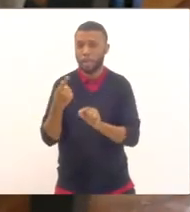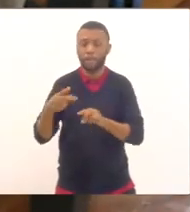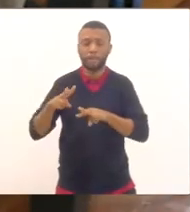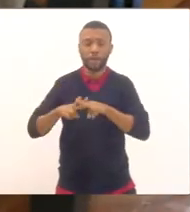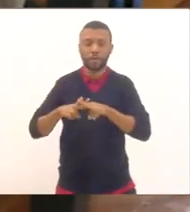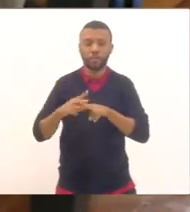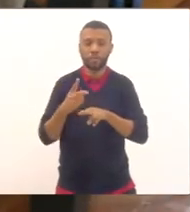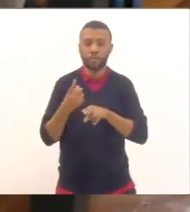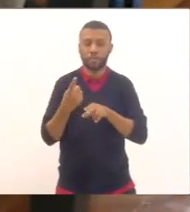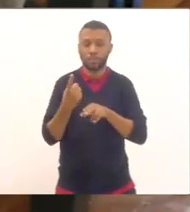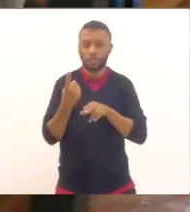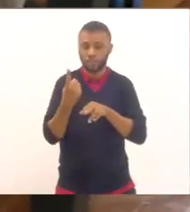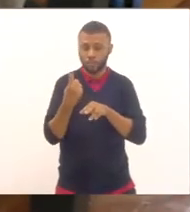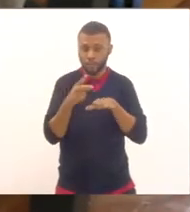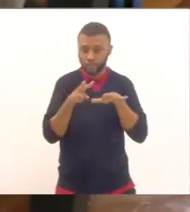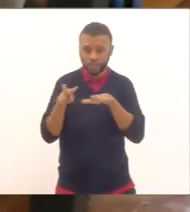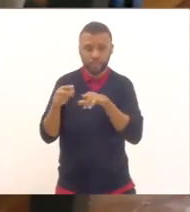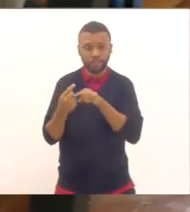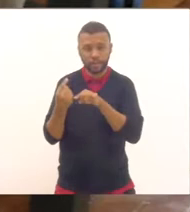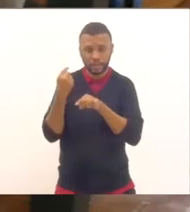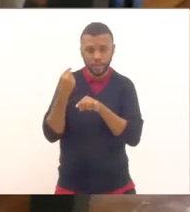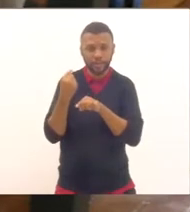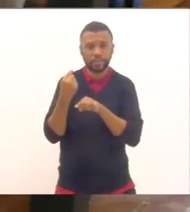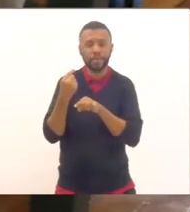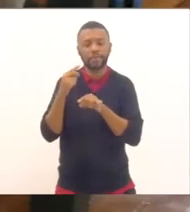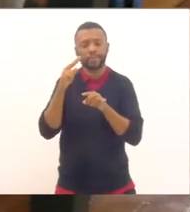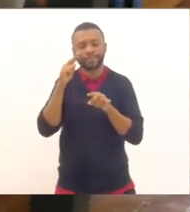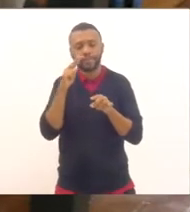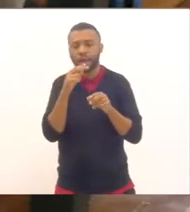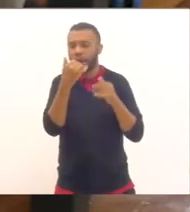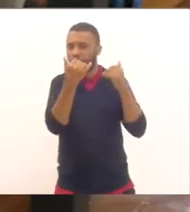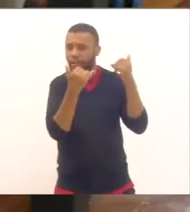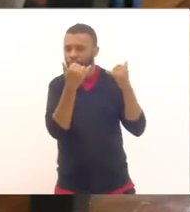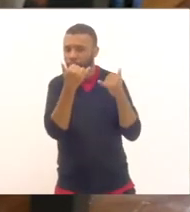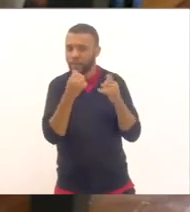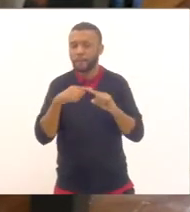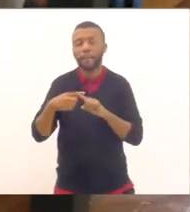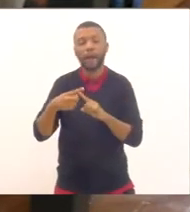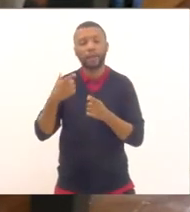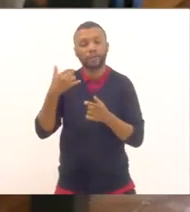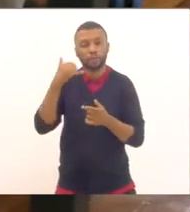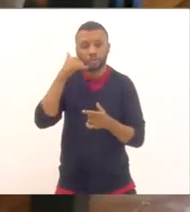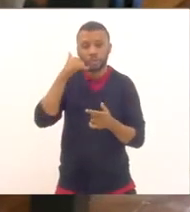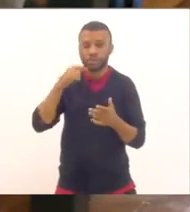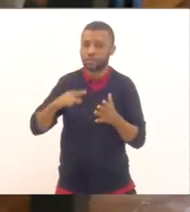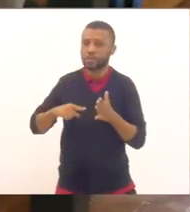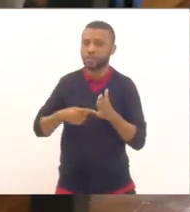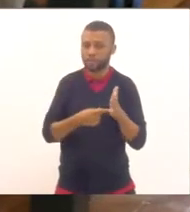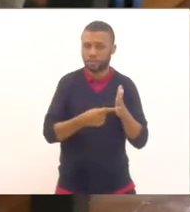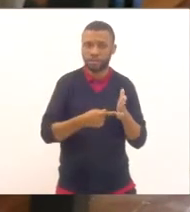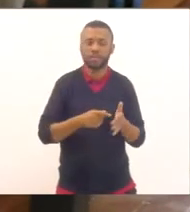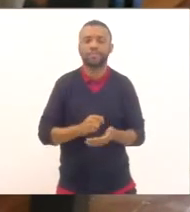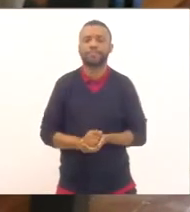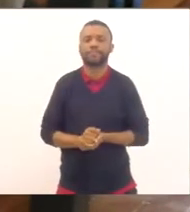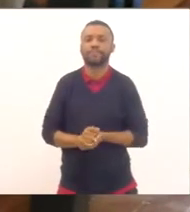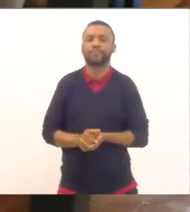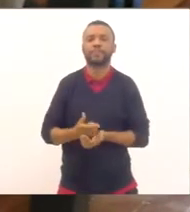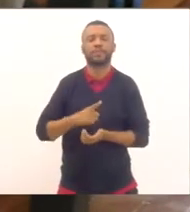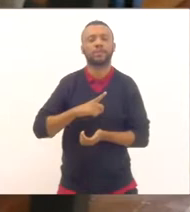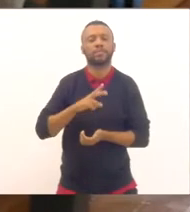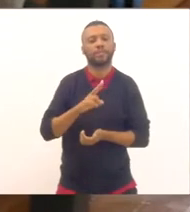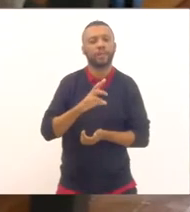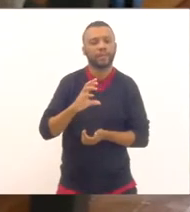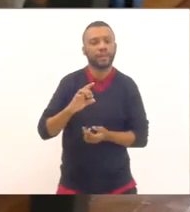passada levando em consideração as informações de inteligência do disque-denúncia nós fizemos assim Vicente